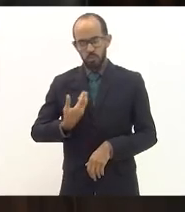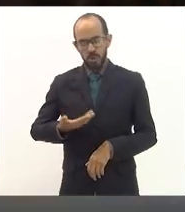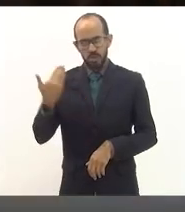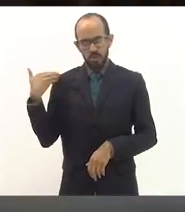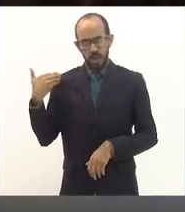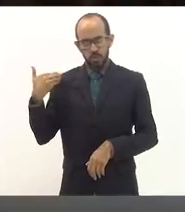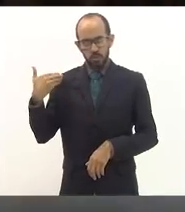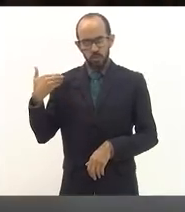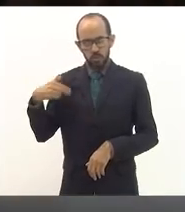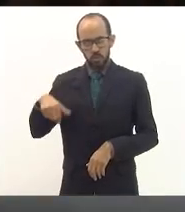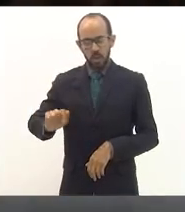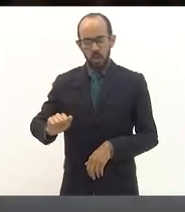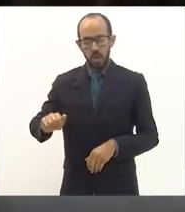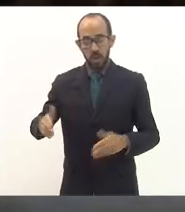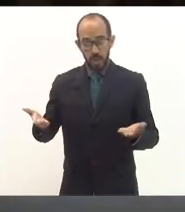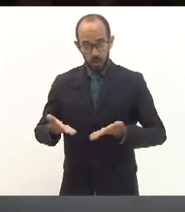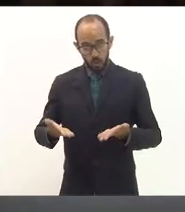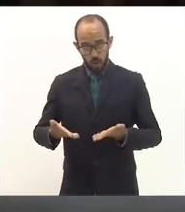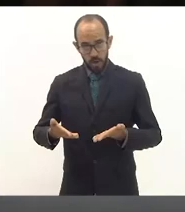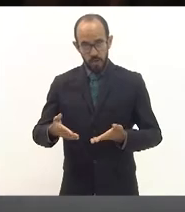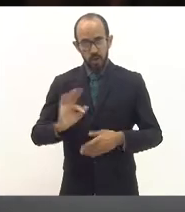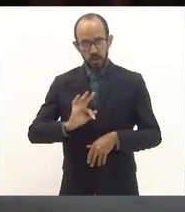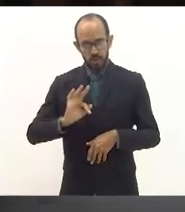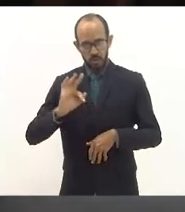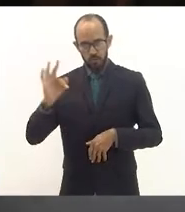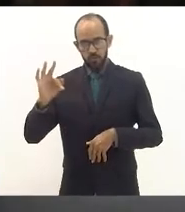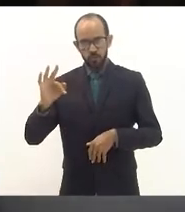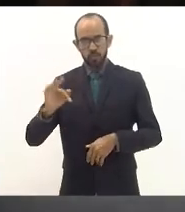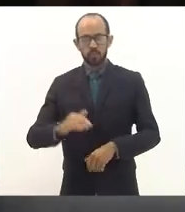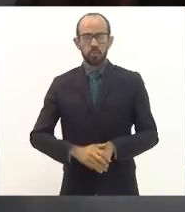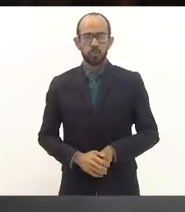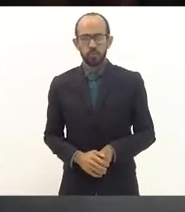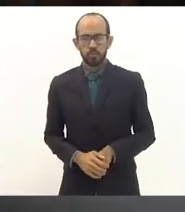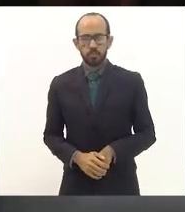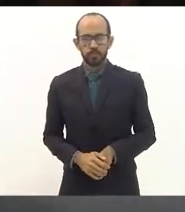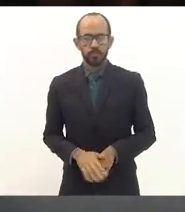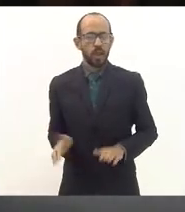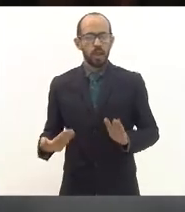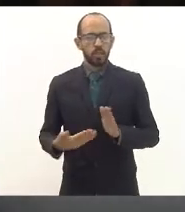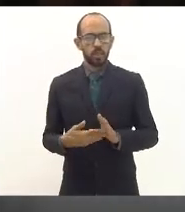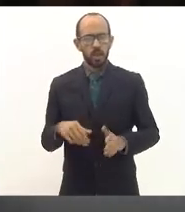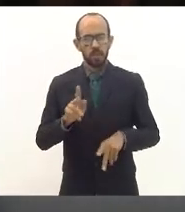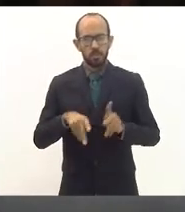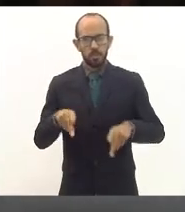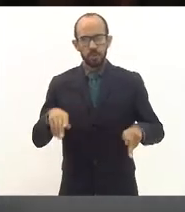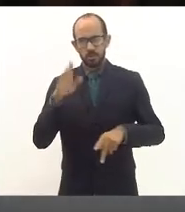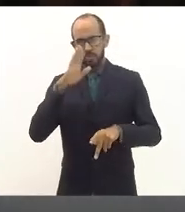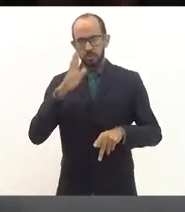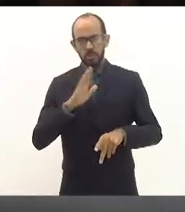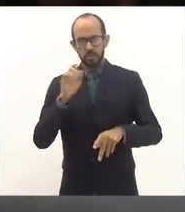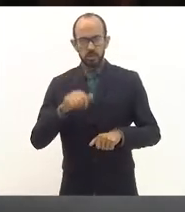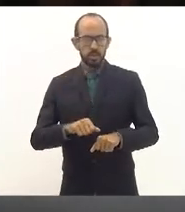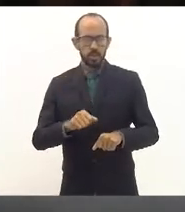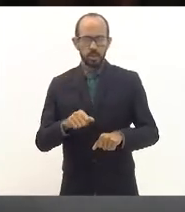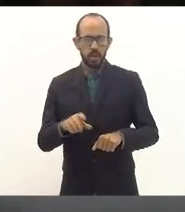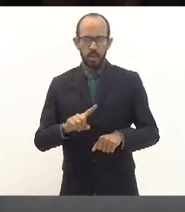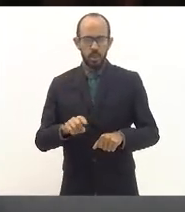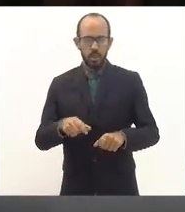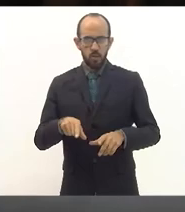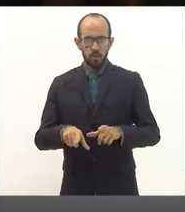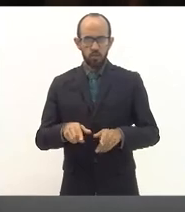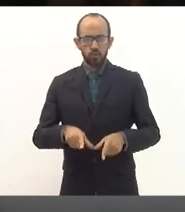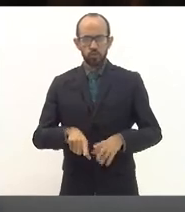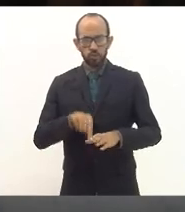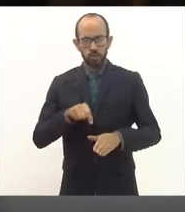e Brizola viverá, enquanto o povo brasileiro não definir o seu próprio caminho. Um país soberano para ser